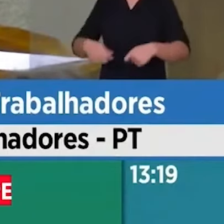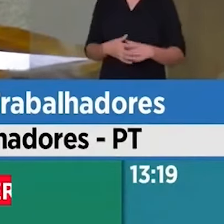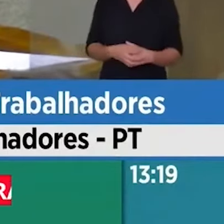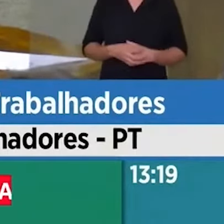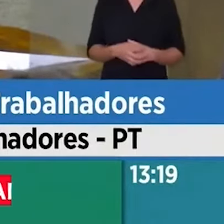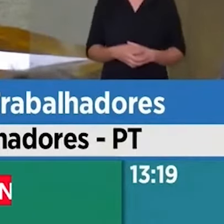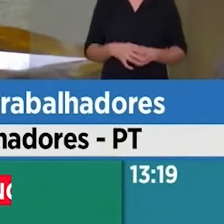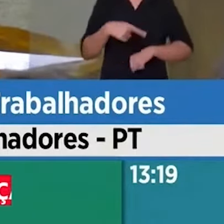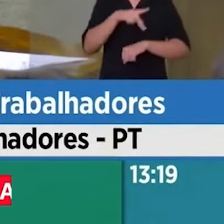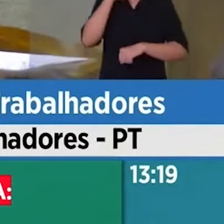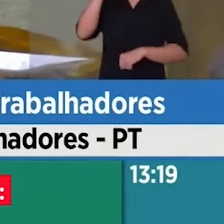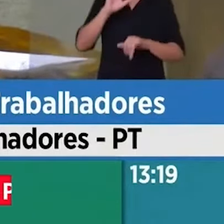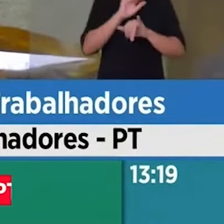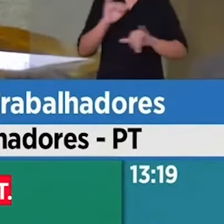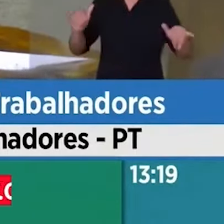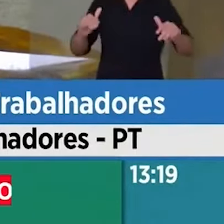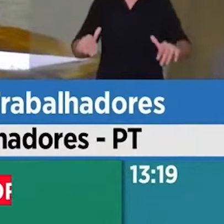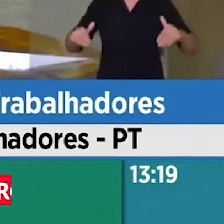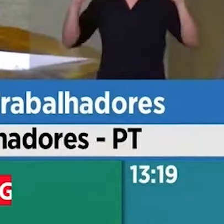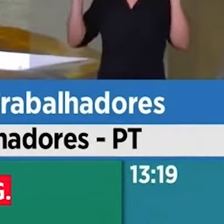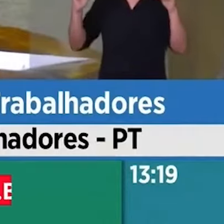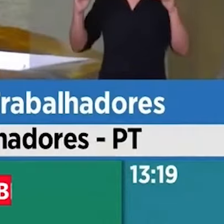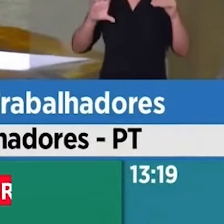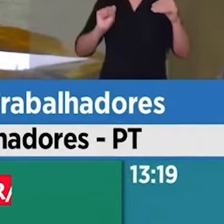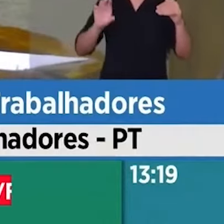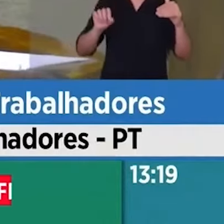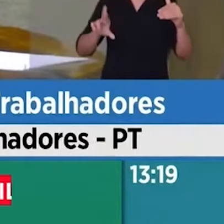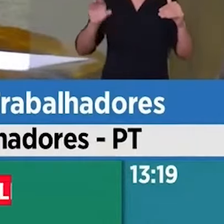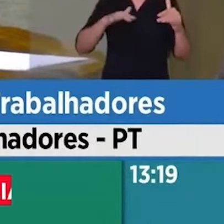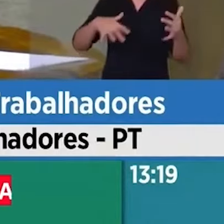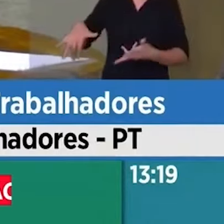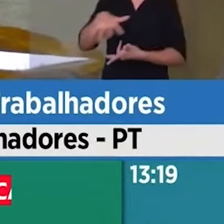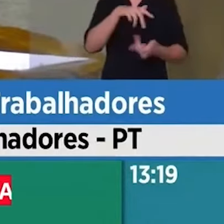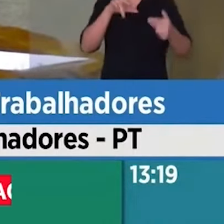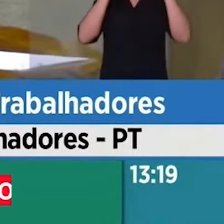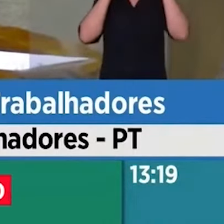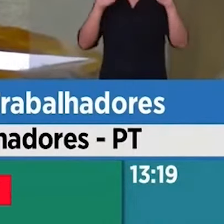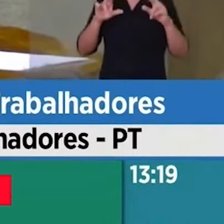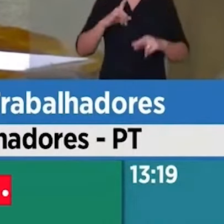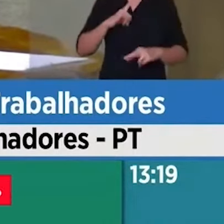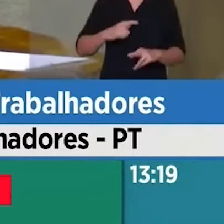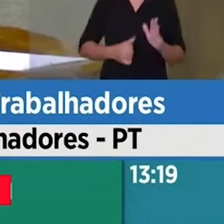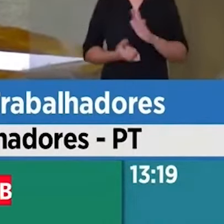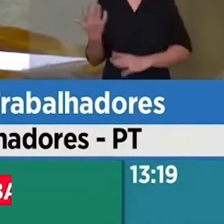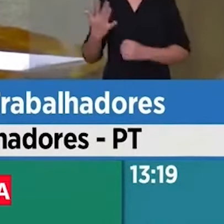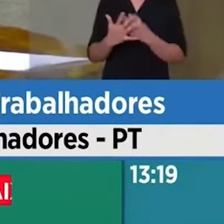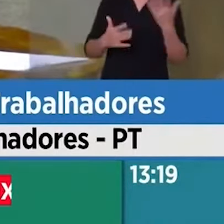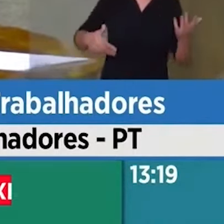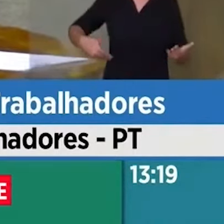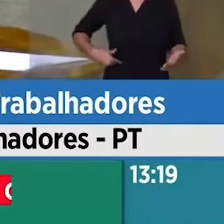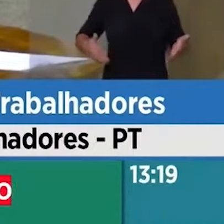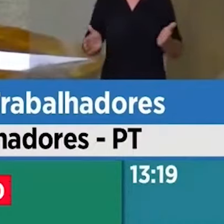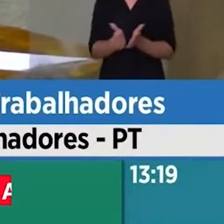sua soberania e tornou-se respeitado no mundo por ter resgatado milhões da fome e da pobreza e ter